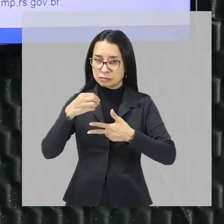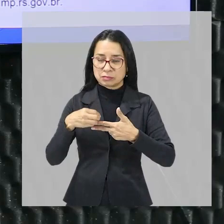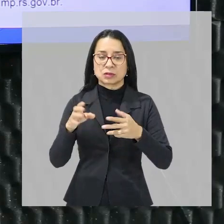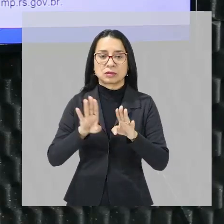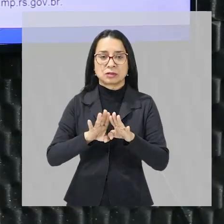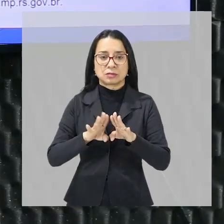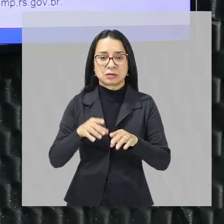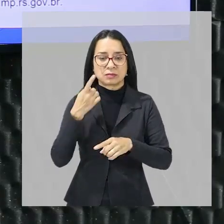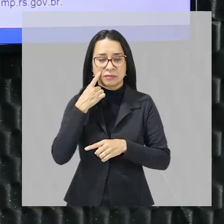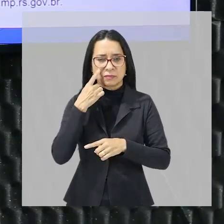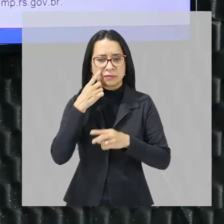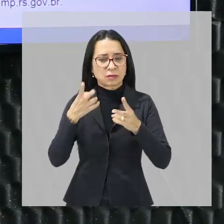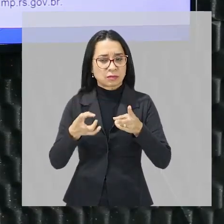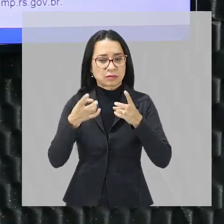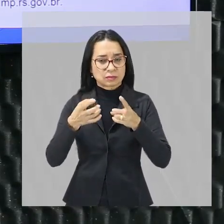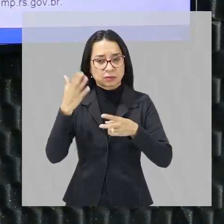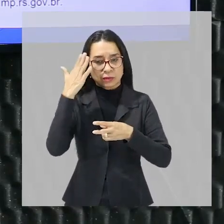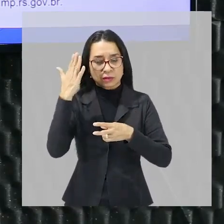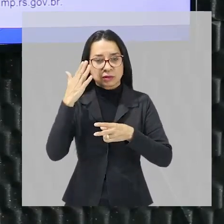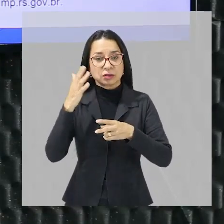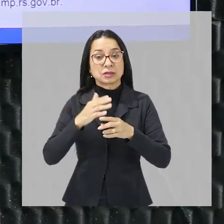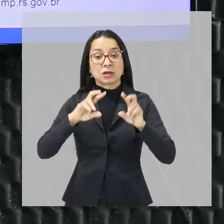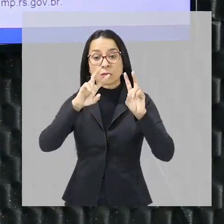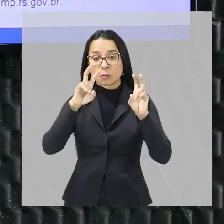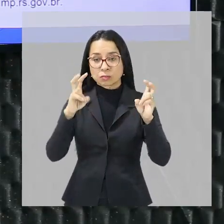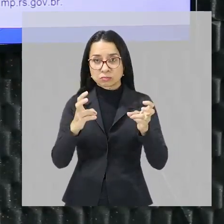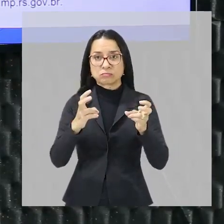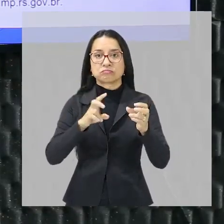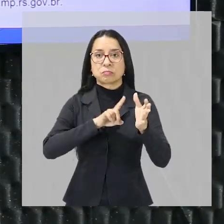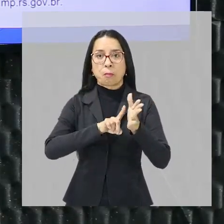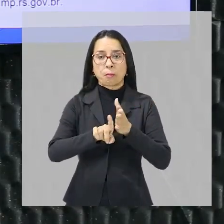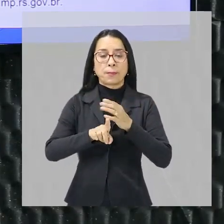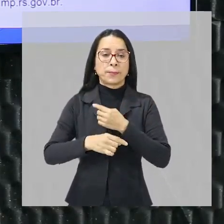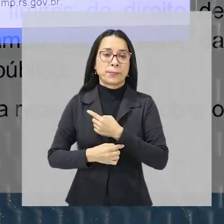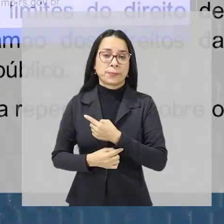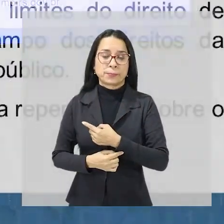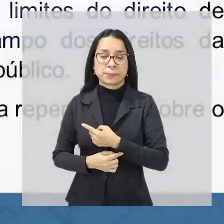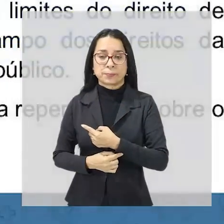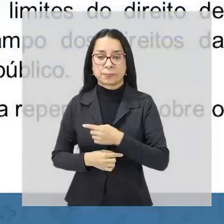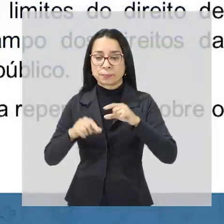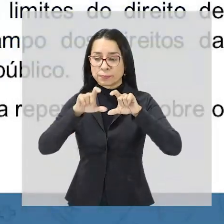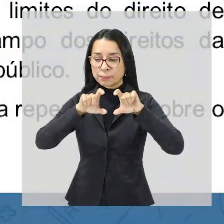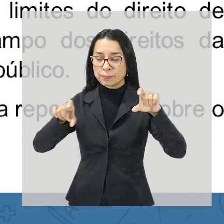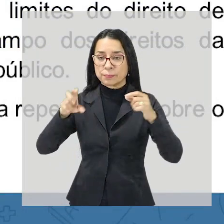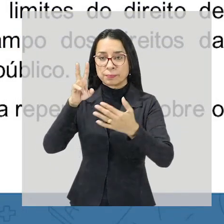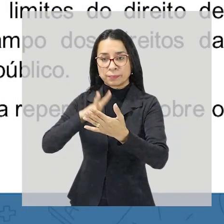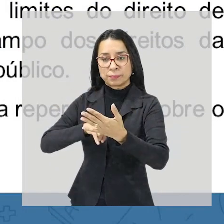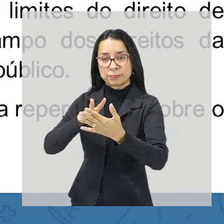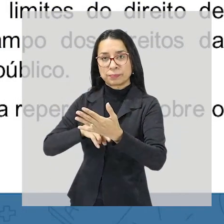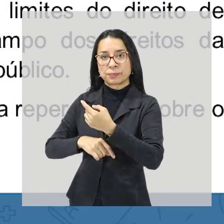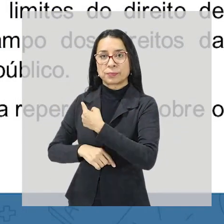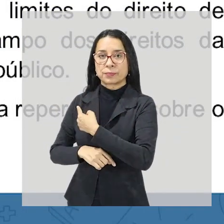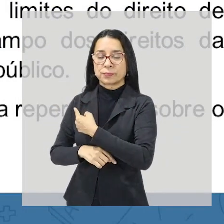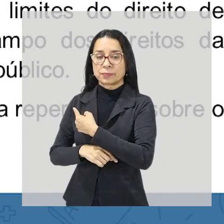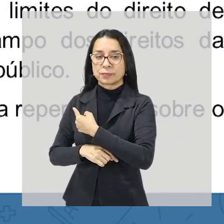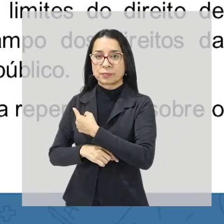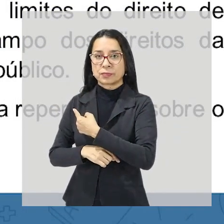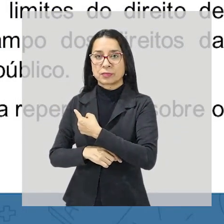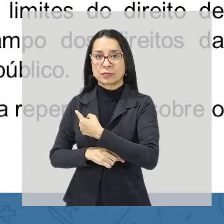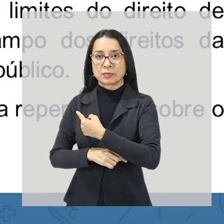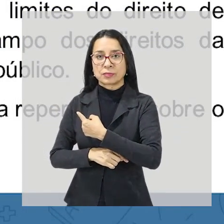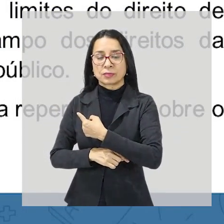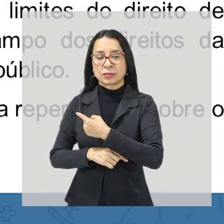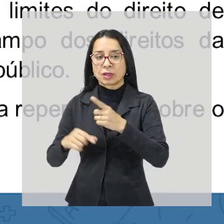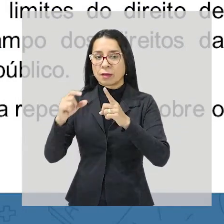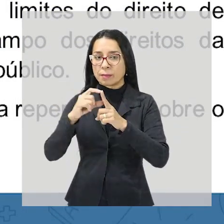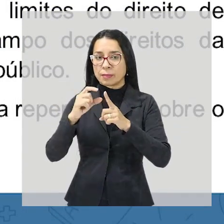atenção para a gente poder entender o tema da questão. Vamos lá. A propriedade, você já grifa aí, propriedade logo